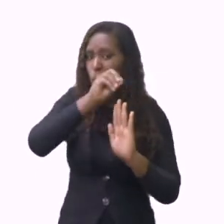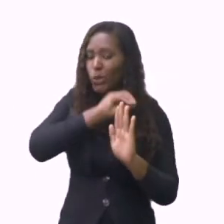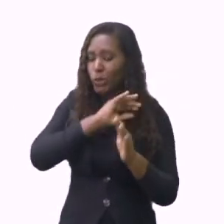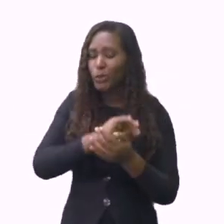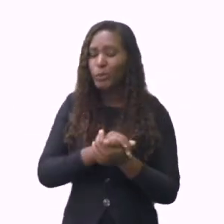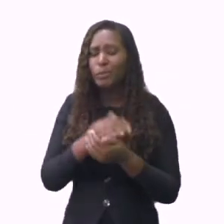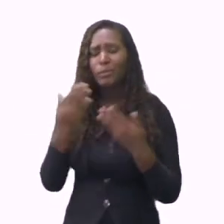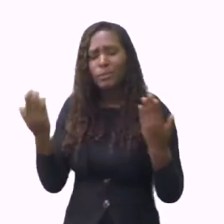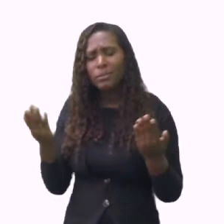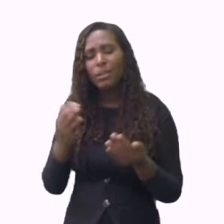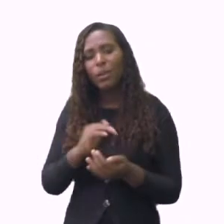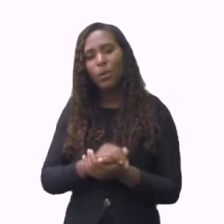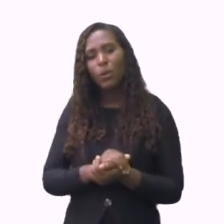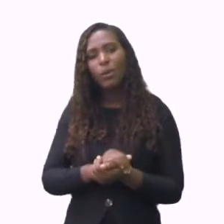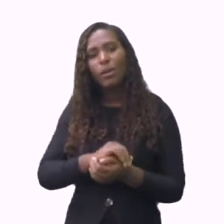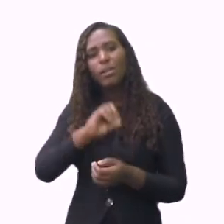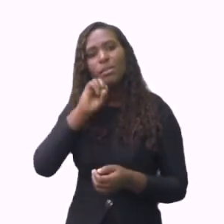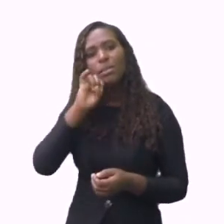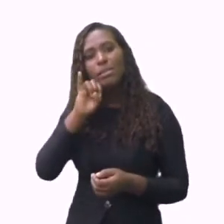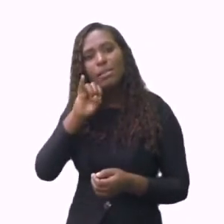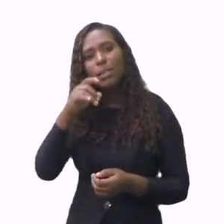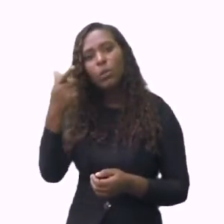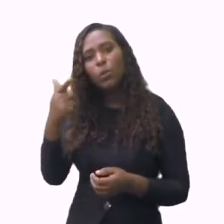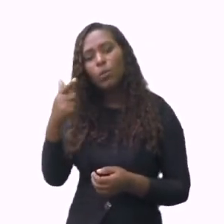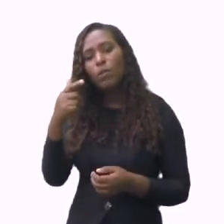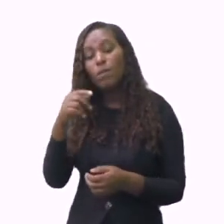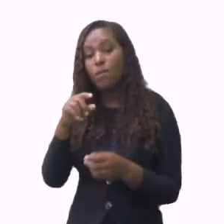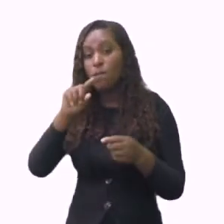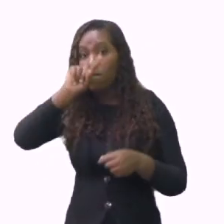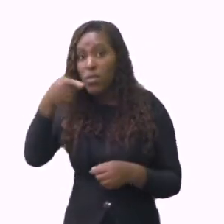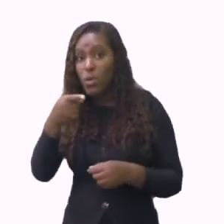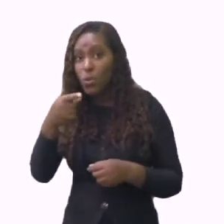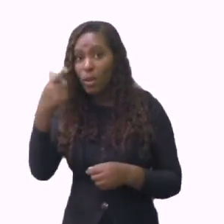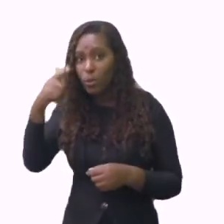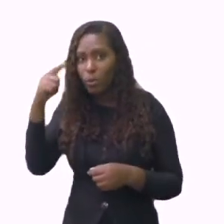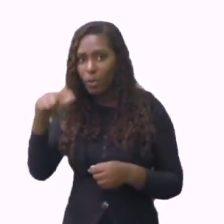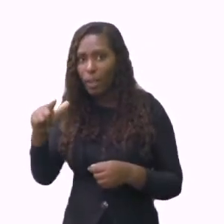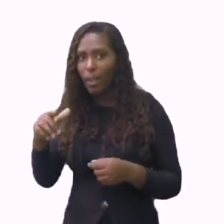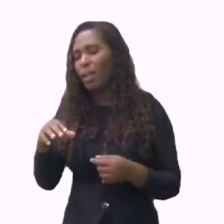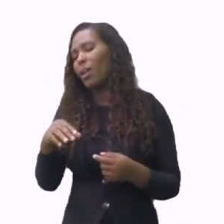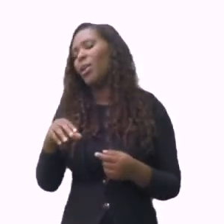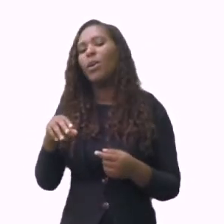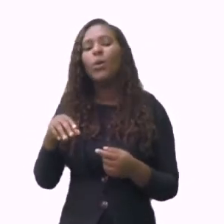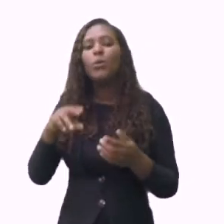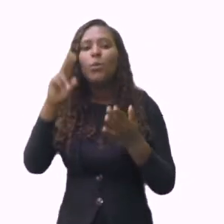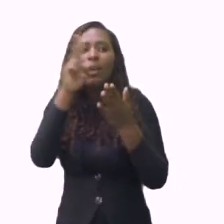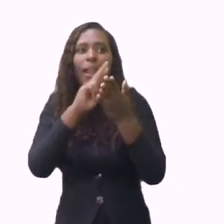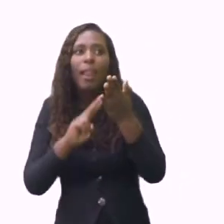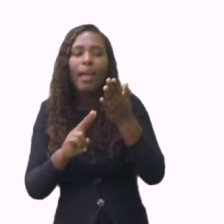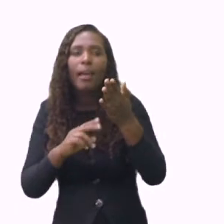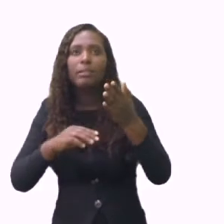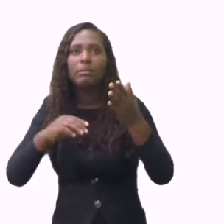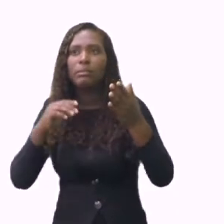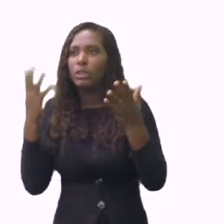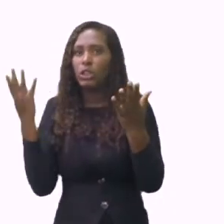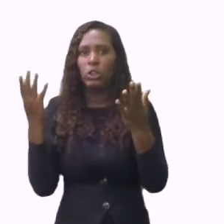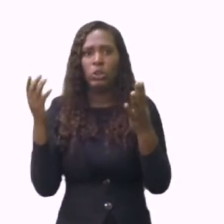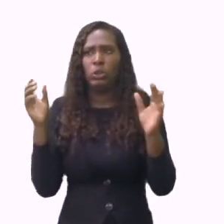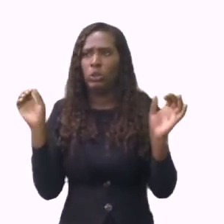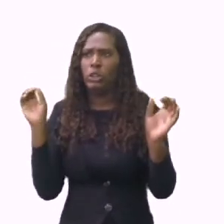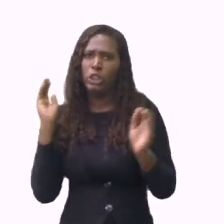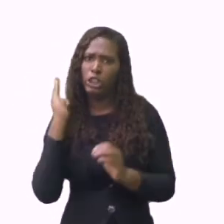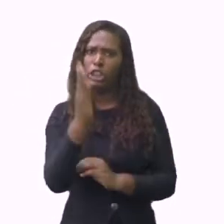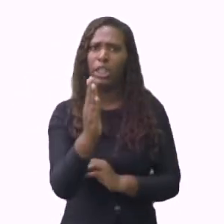espaço. Se não tivesse a vírgula, eu iria ler de outra forma. Para inícios das aulas, vou precisar de